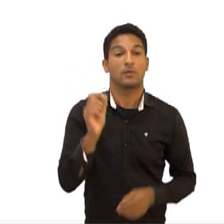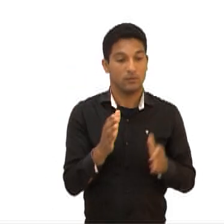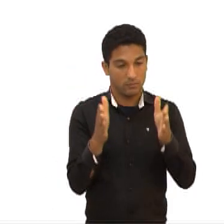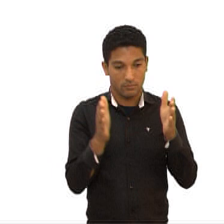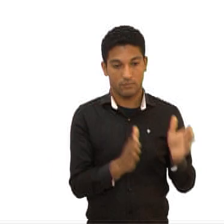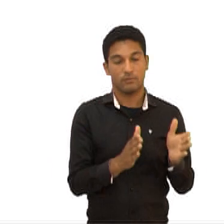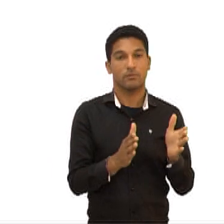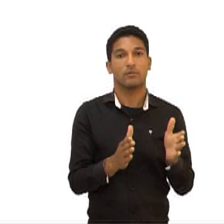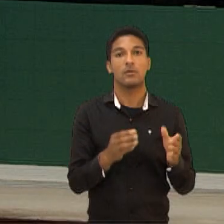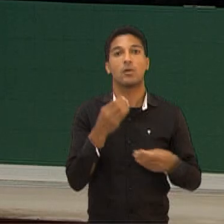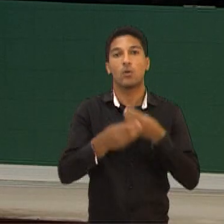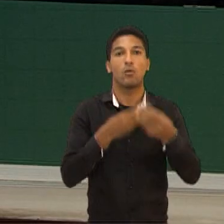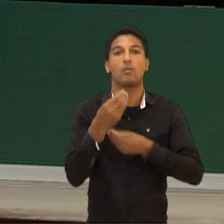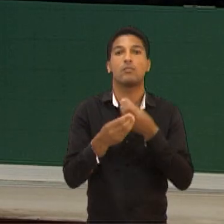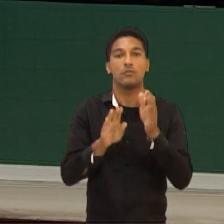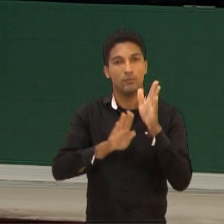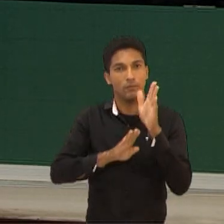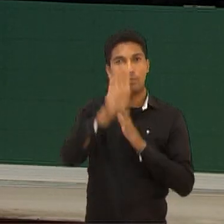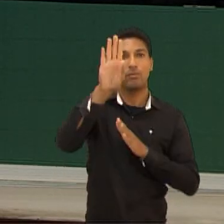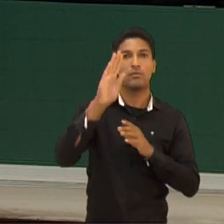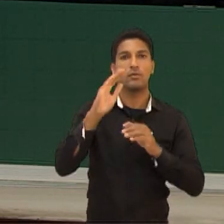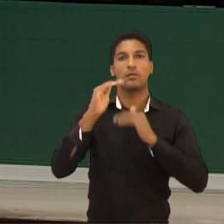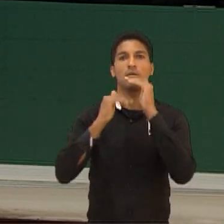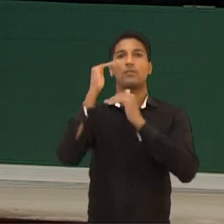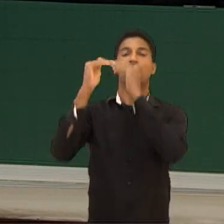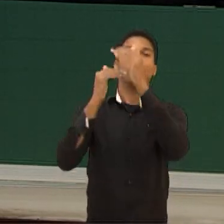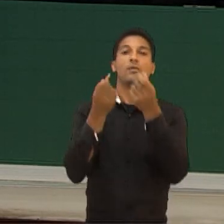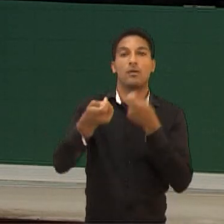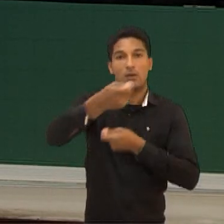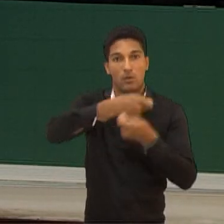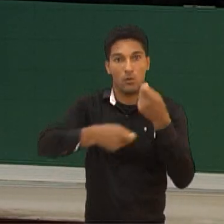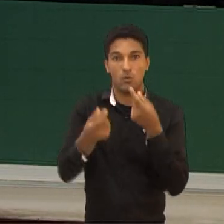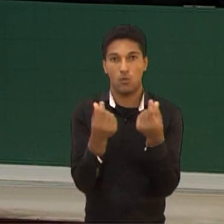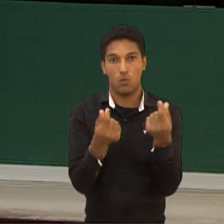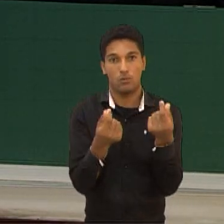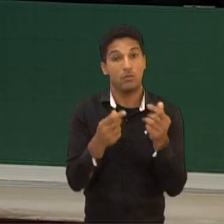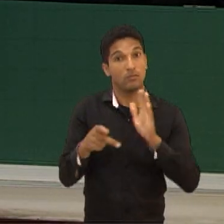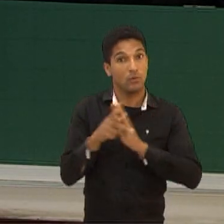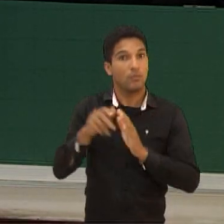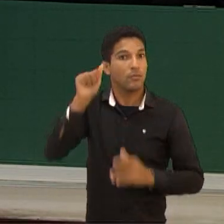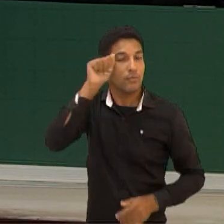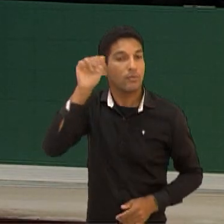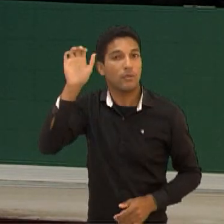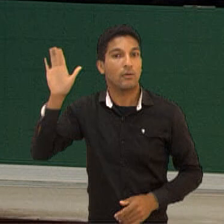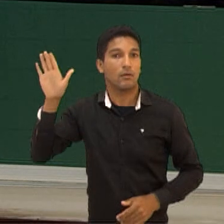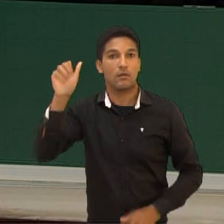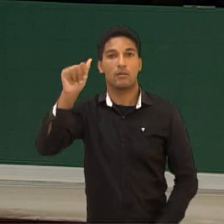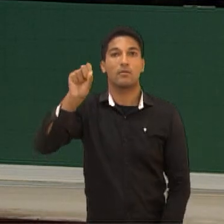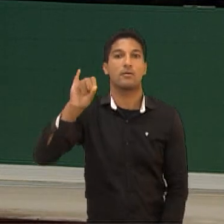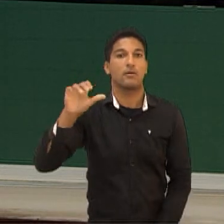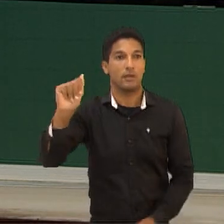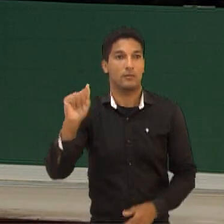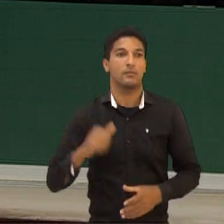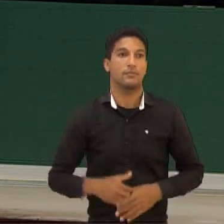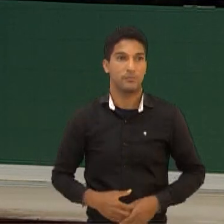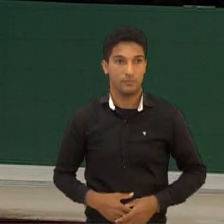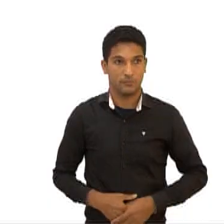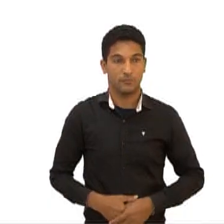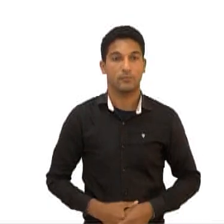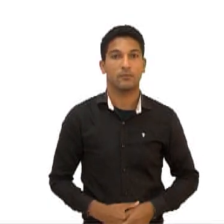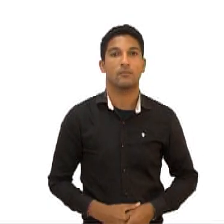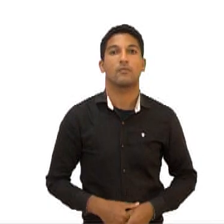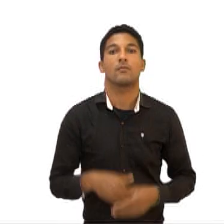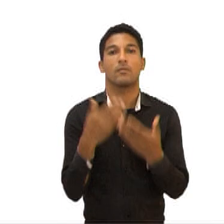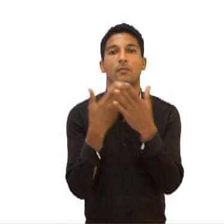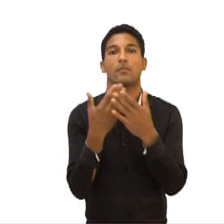de base para o desenvolvimento econômico, não só da Ásia, mas de qualquer região do planeta.